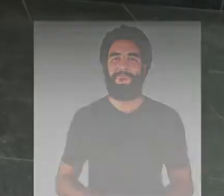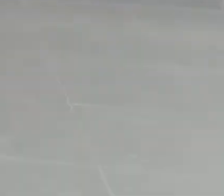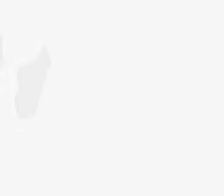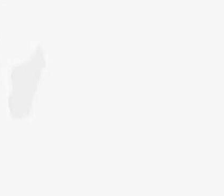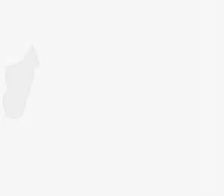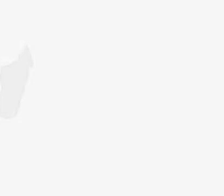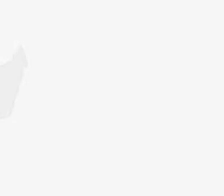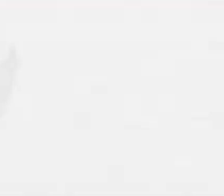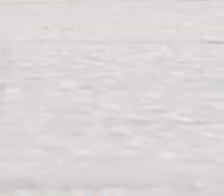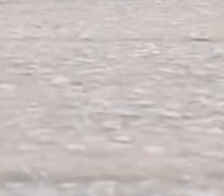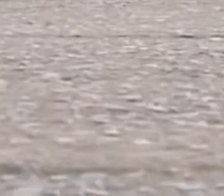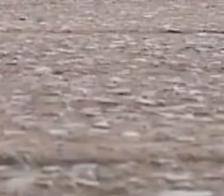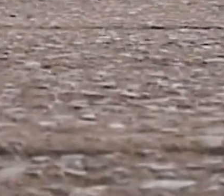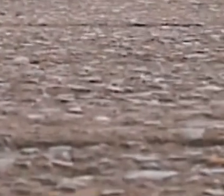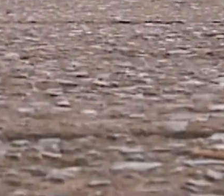Trabalhador.